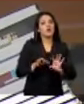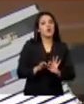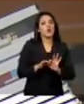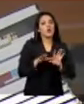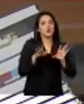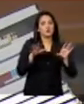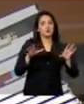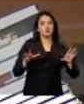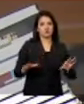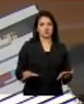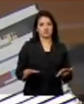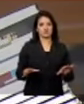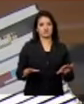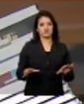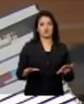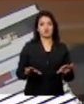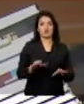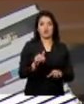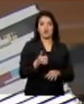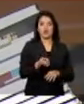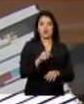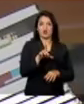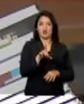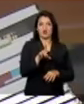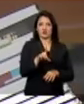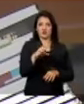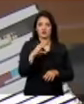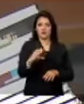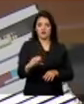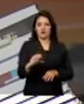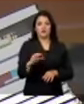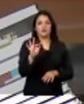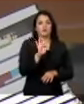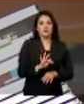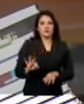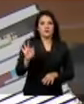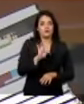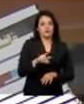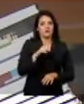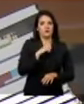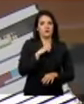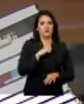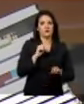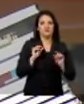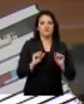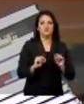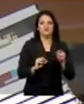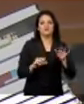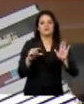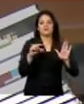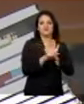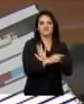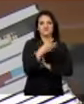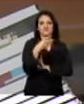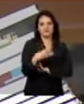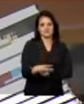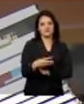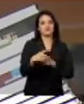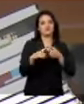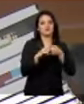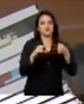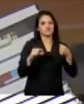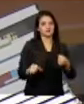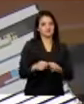de ação declaratória de constitucionalidade, citando o inciso 3 do